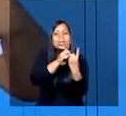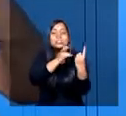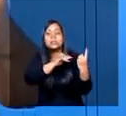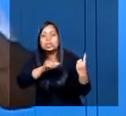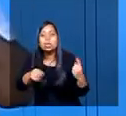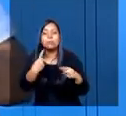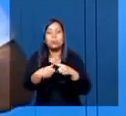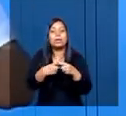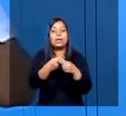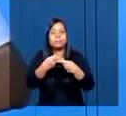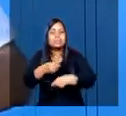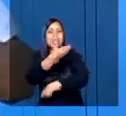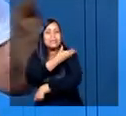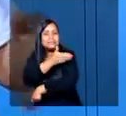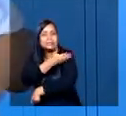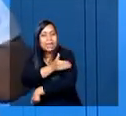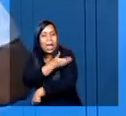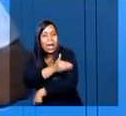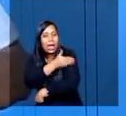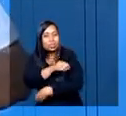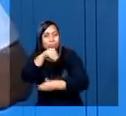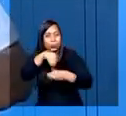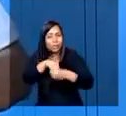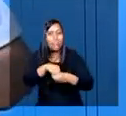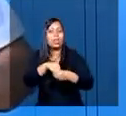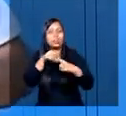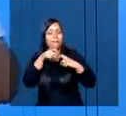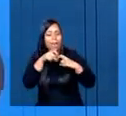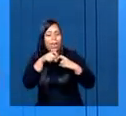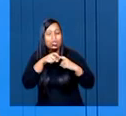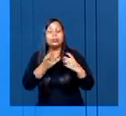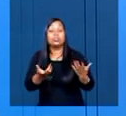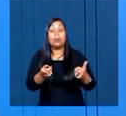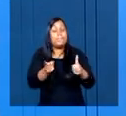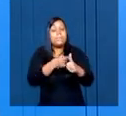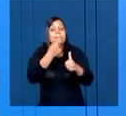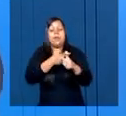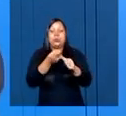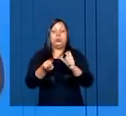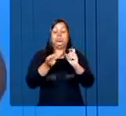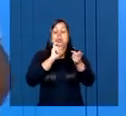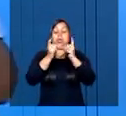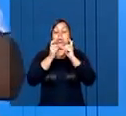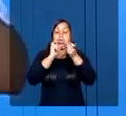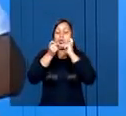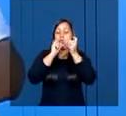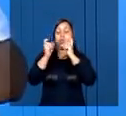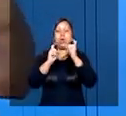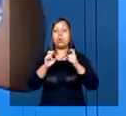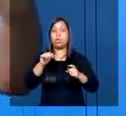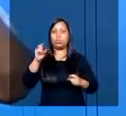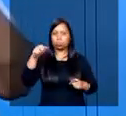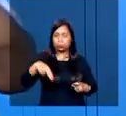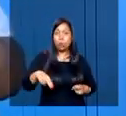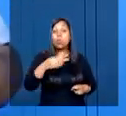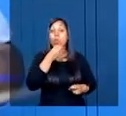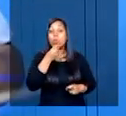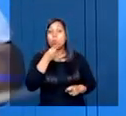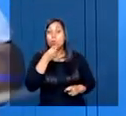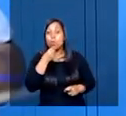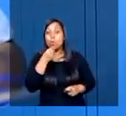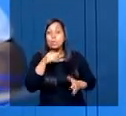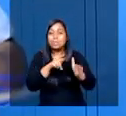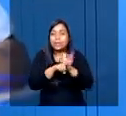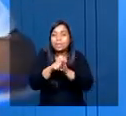porque ele precisava de fazer um estágio dentro da área médica. No primeiro dia que a gente se reuniu, o Edson Paulo veio, que era um estudante de